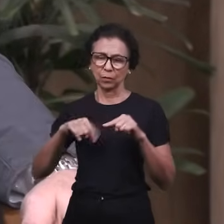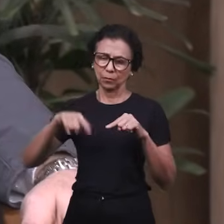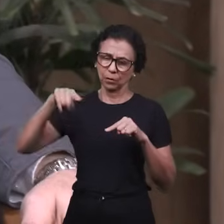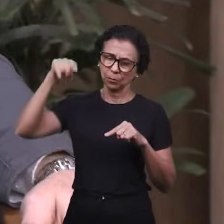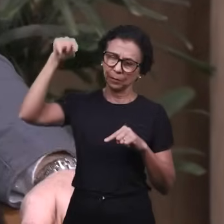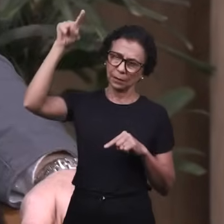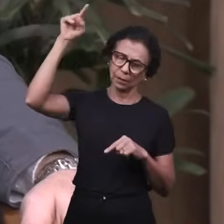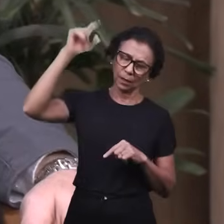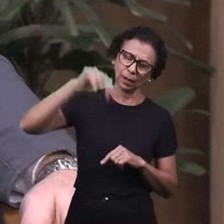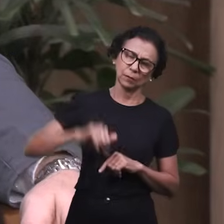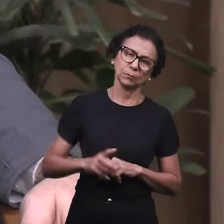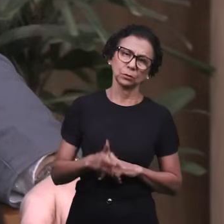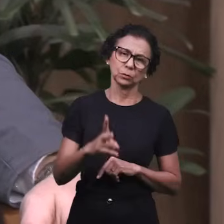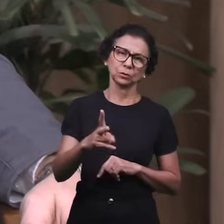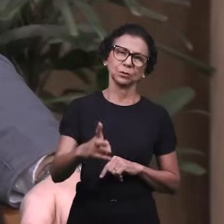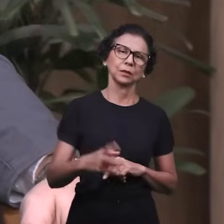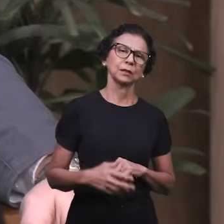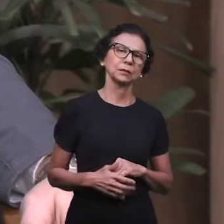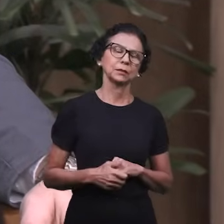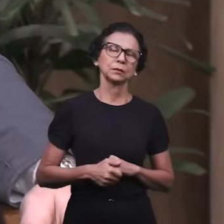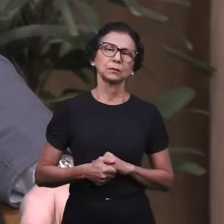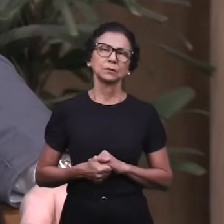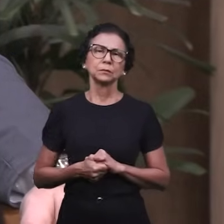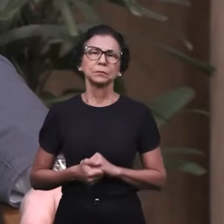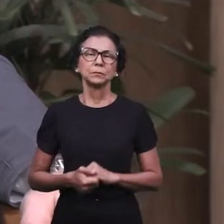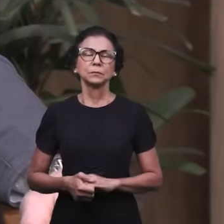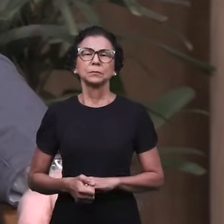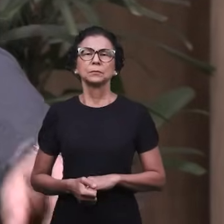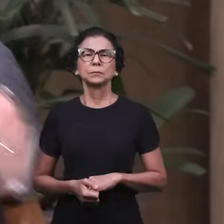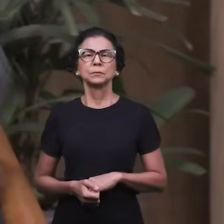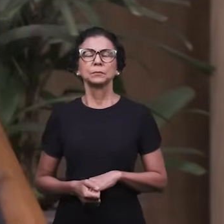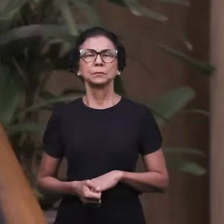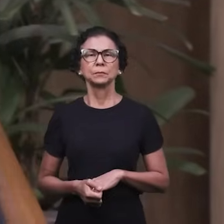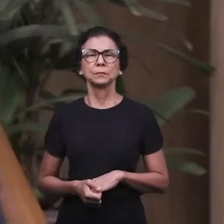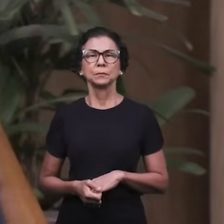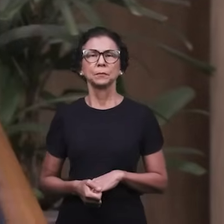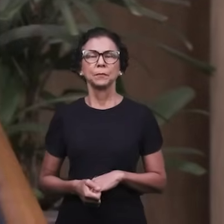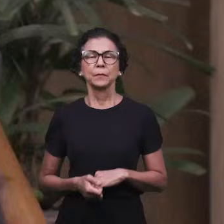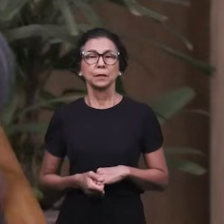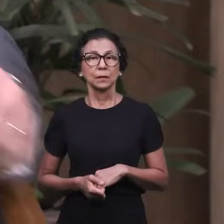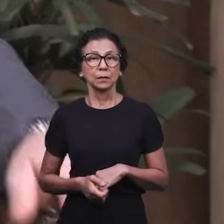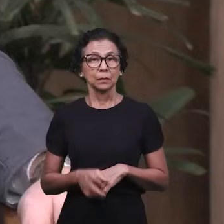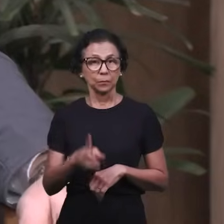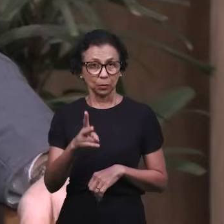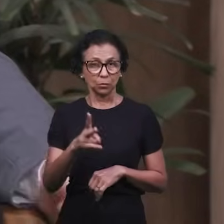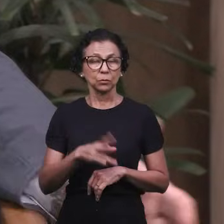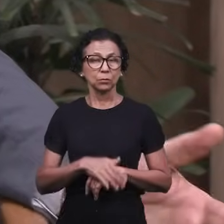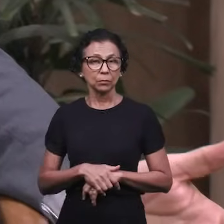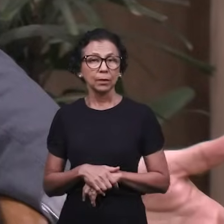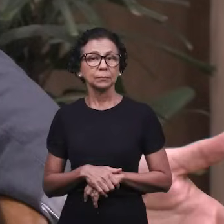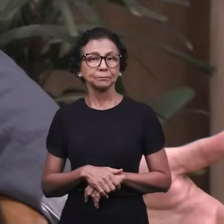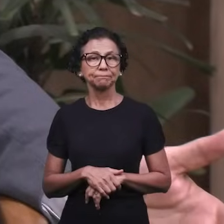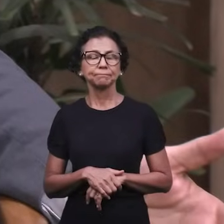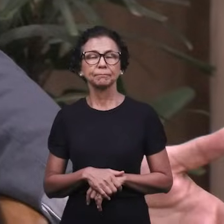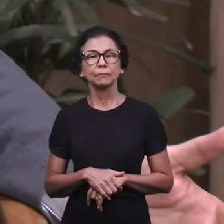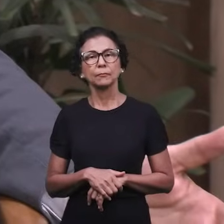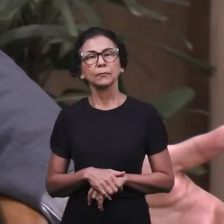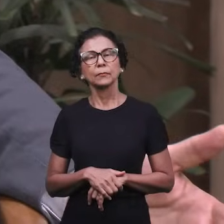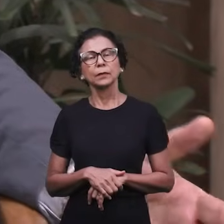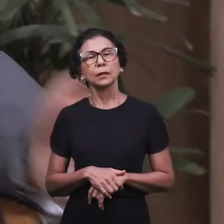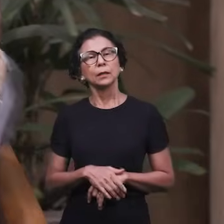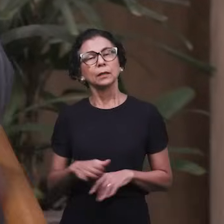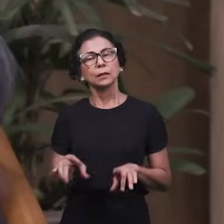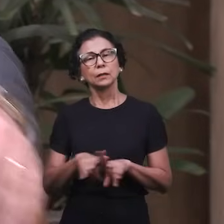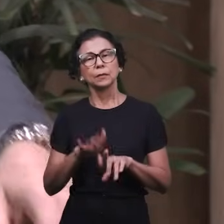nessa jornada para aumentar a quantidade de inscritos no canal. Você pode continuar esse trabalho, que é muito interessante. E você que está nos assistindo pelo